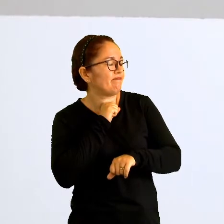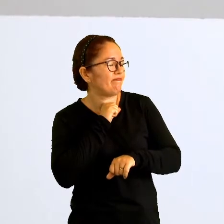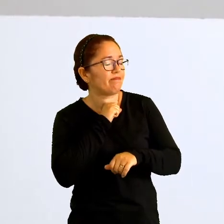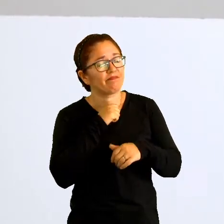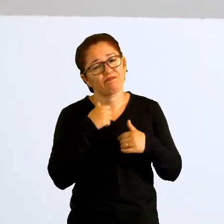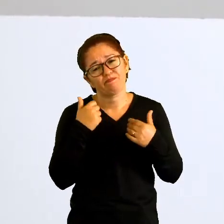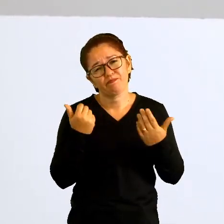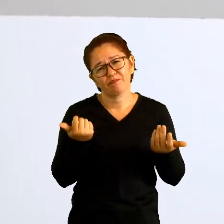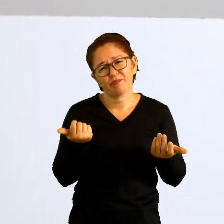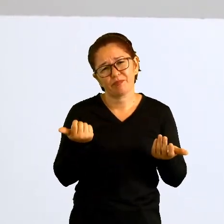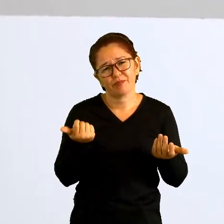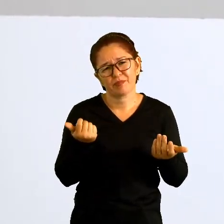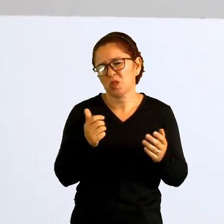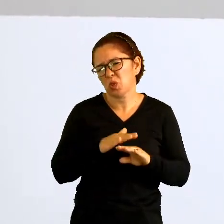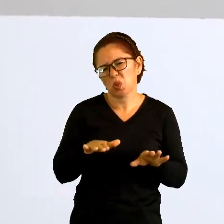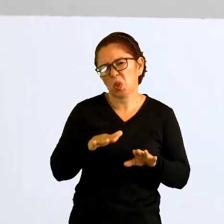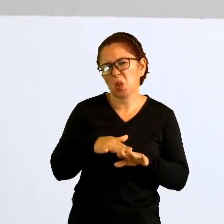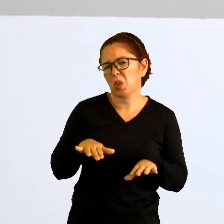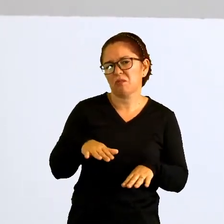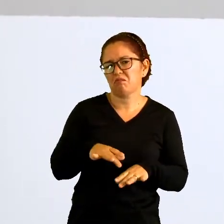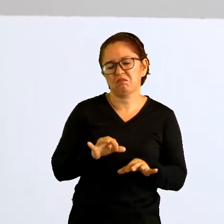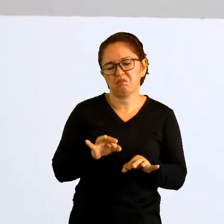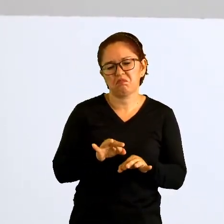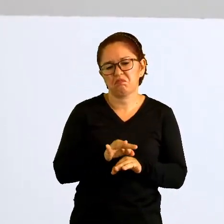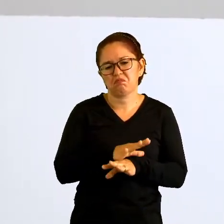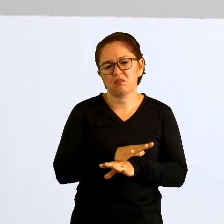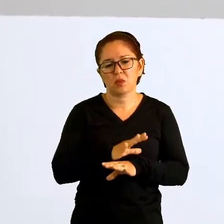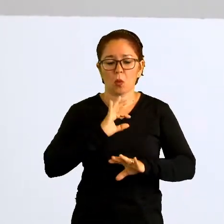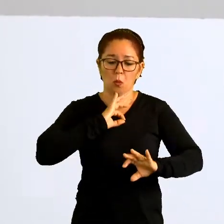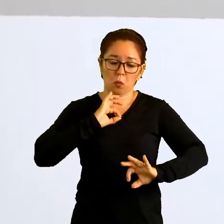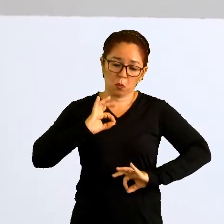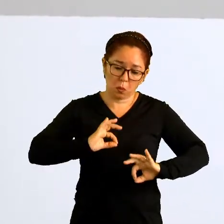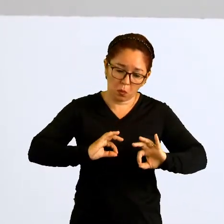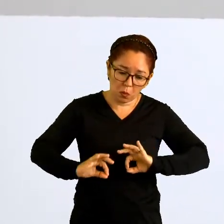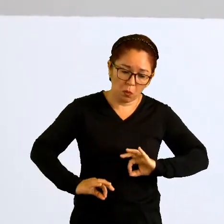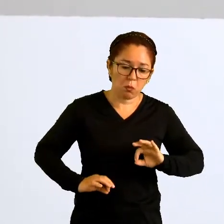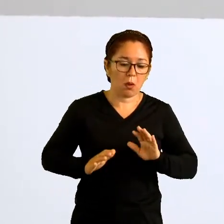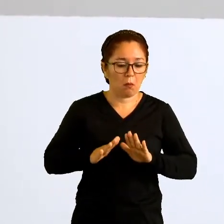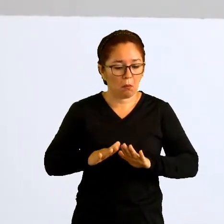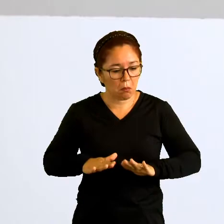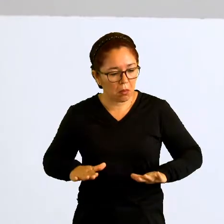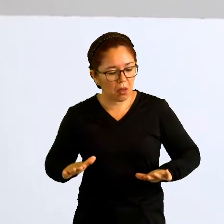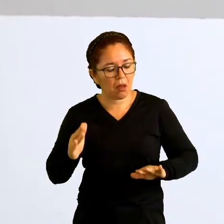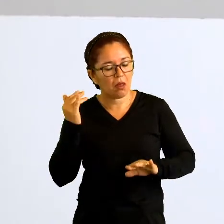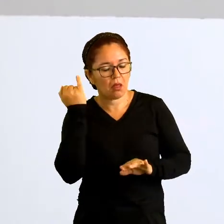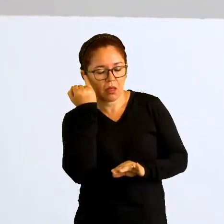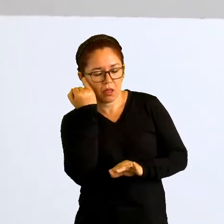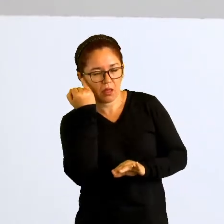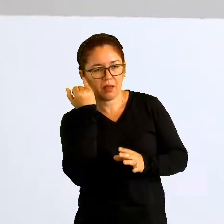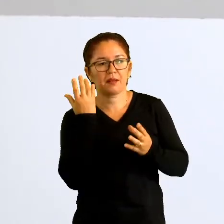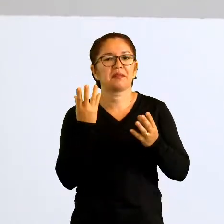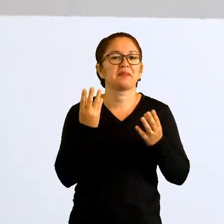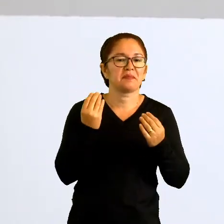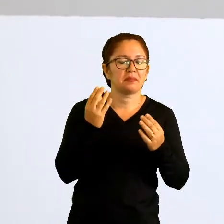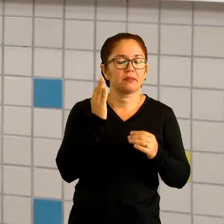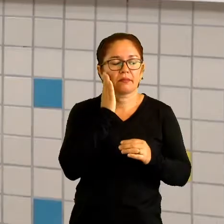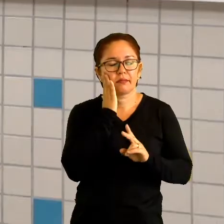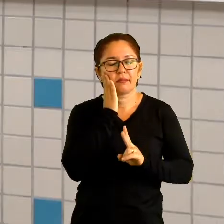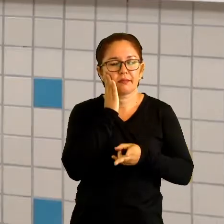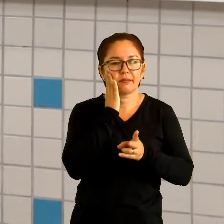Prof, só isso que eu tô lembrando, que ele é malhado, que ele é mansinho e preguiçoso. E